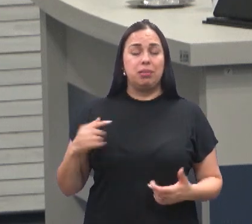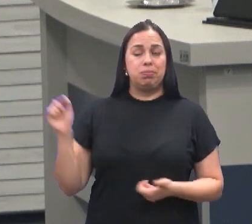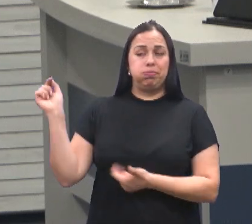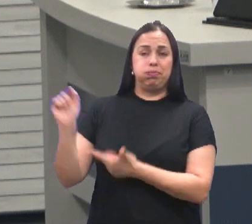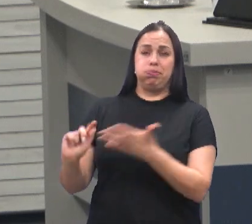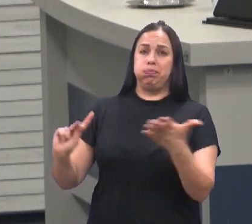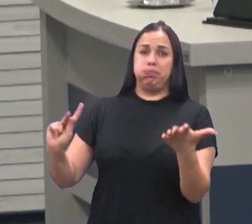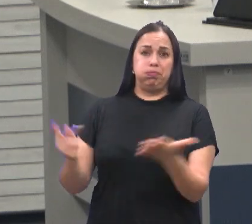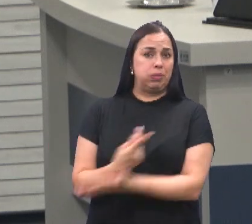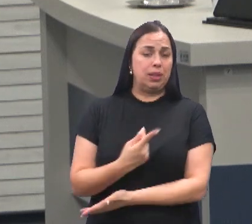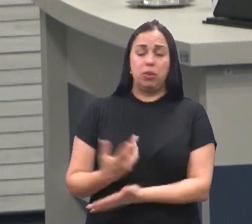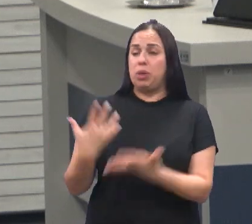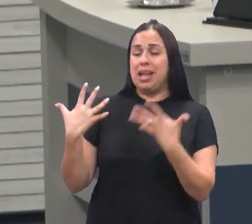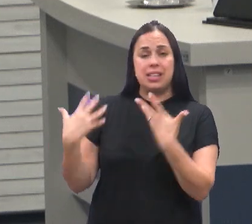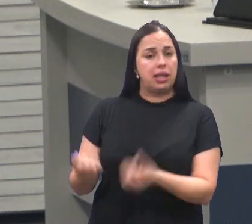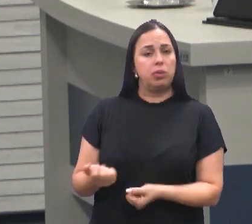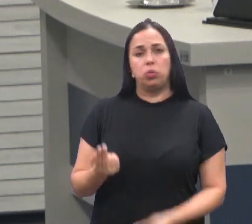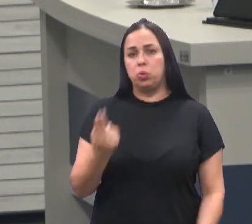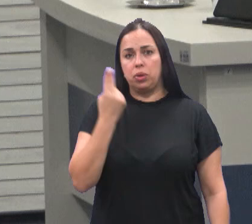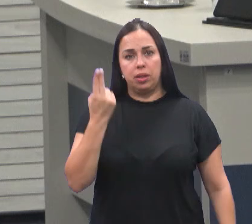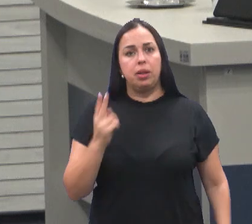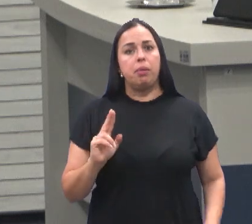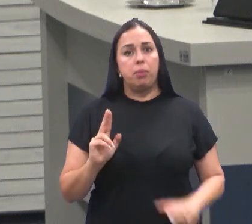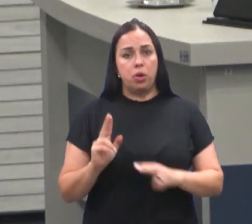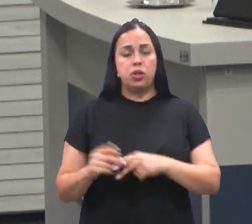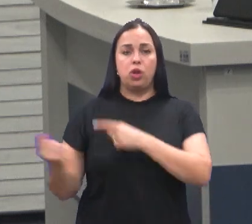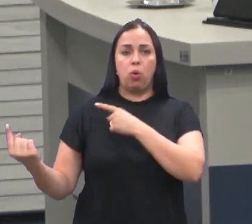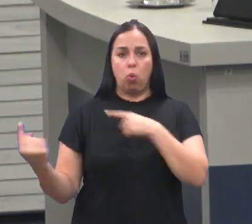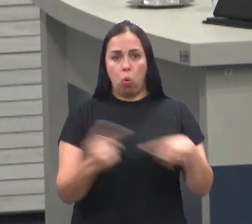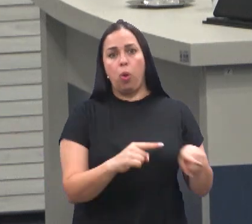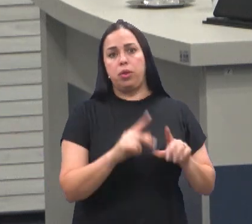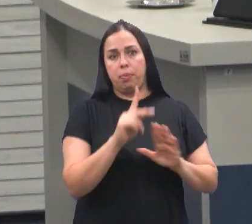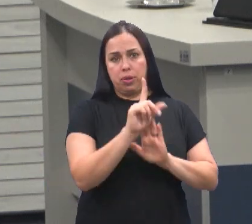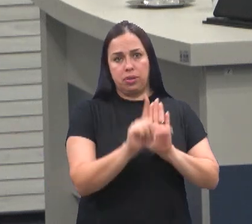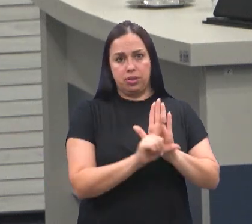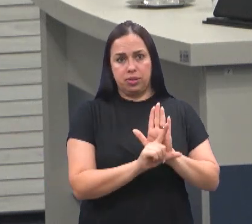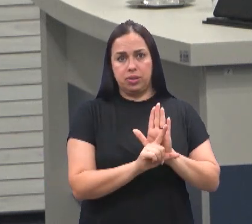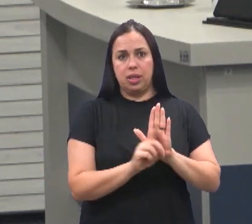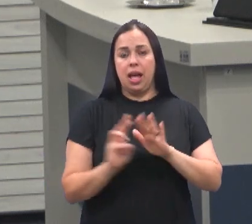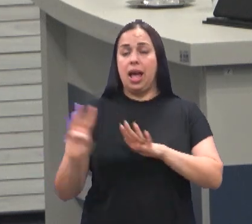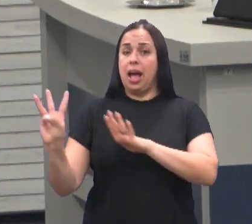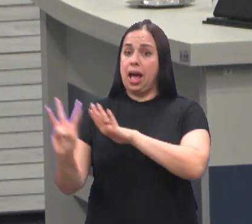terceirização do jeito que está. Então, eu votei contra exatamente por isso. As terceirizações não estão dando certo.